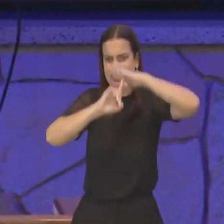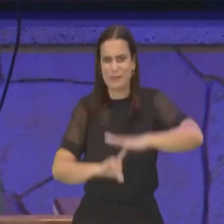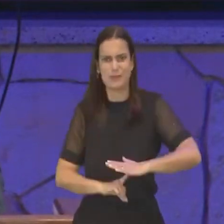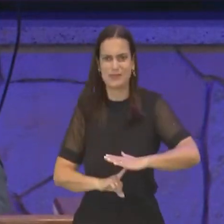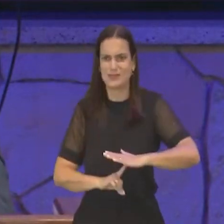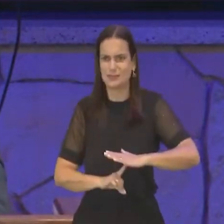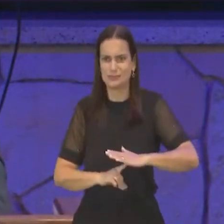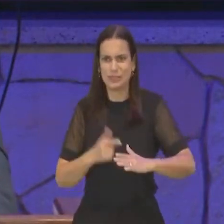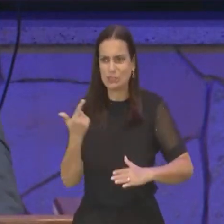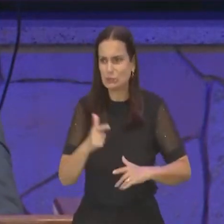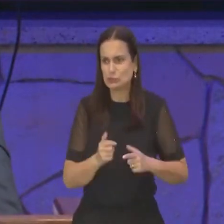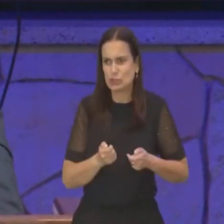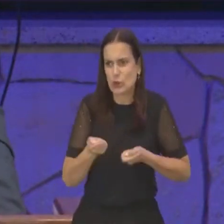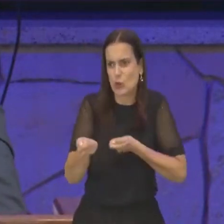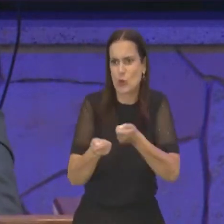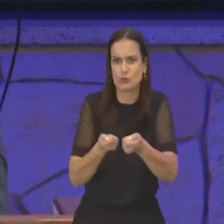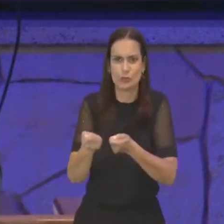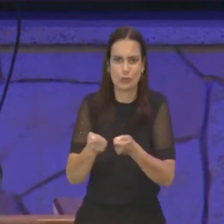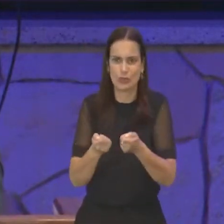controle.